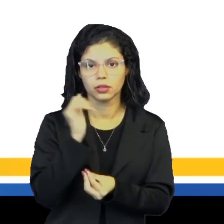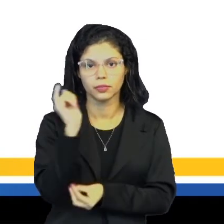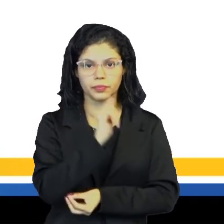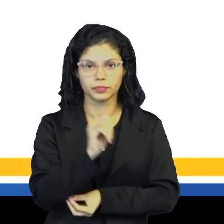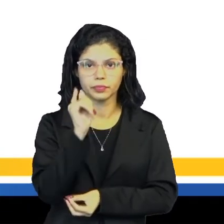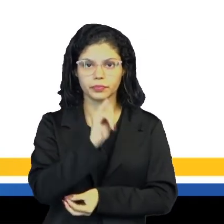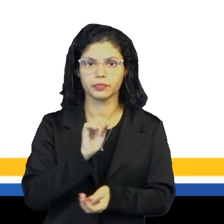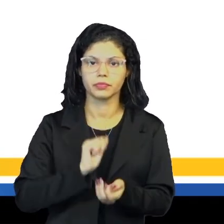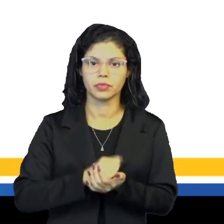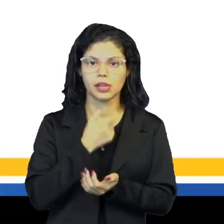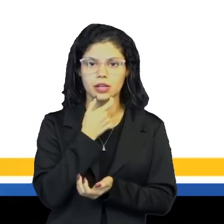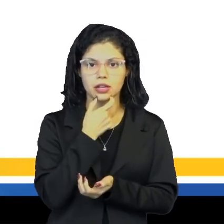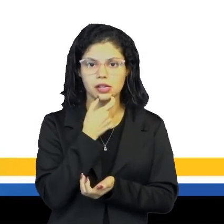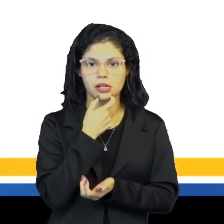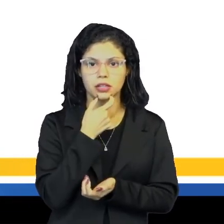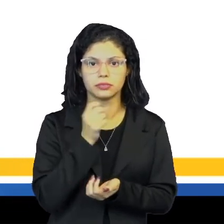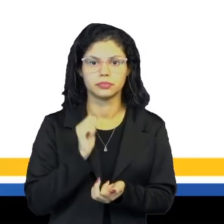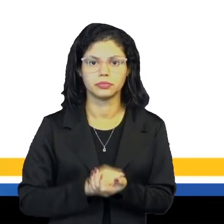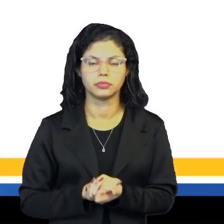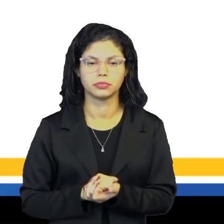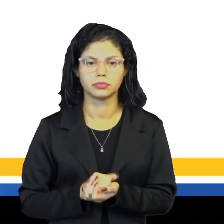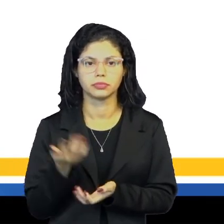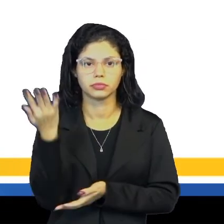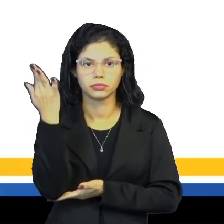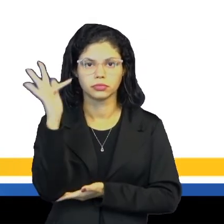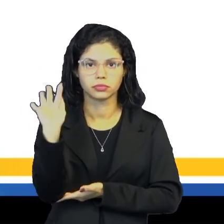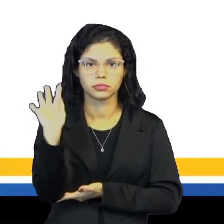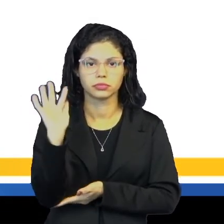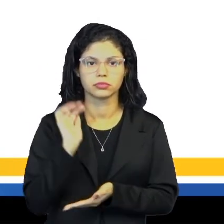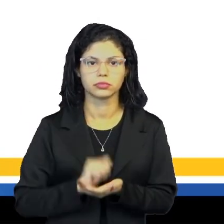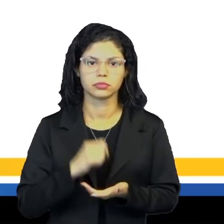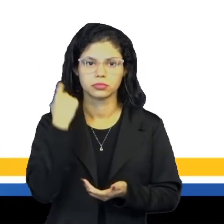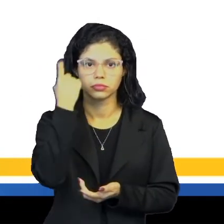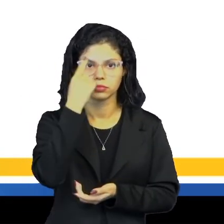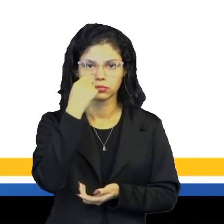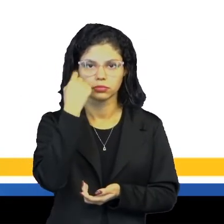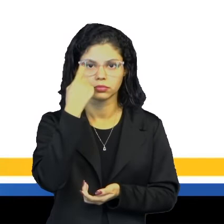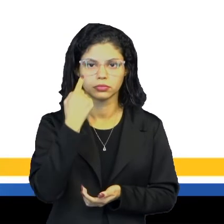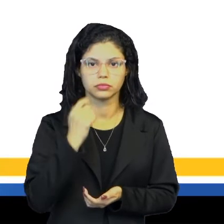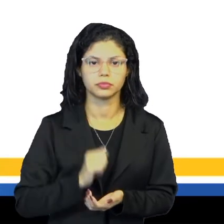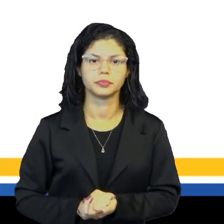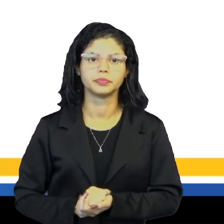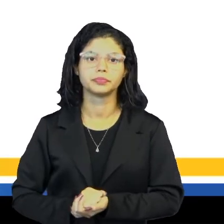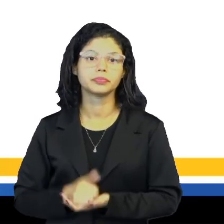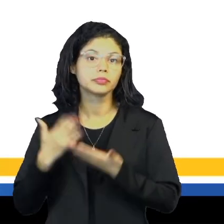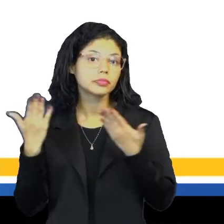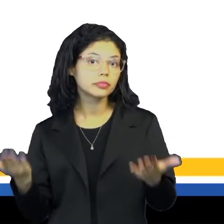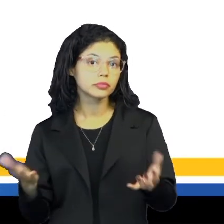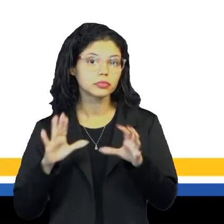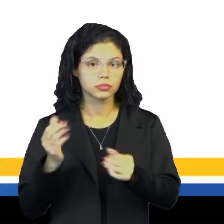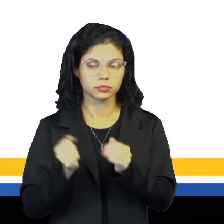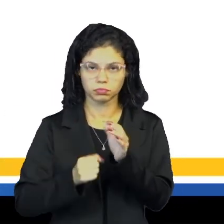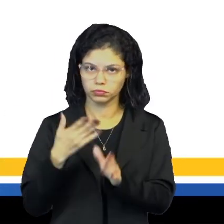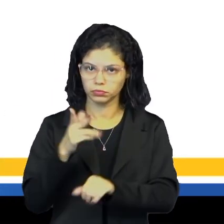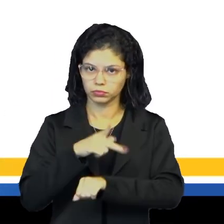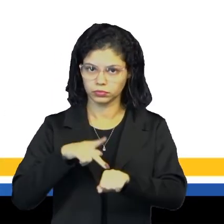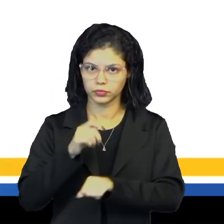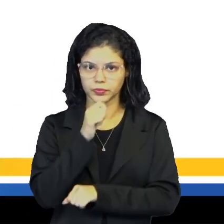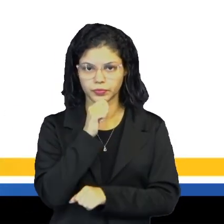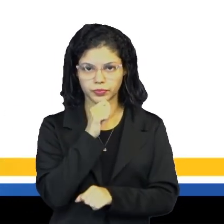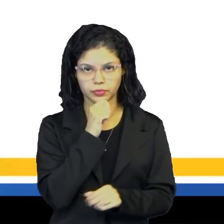Itália, a Inglaterra, França e Espanha. No entanto, muitos países